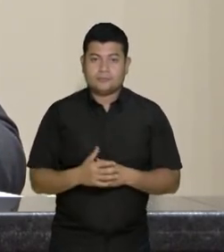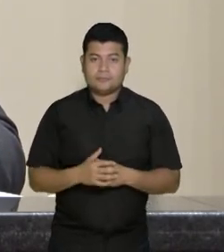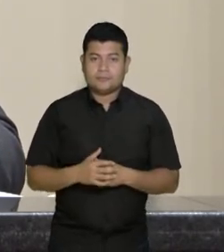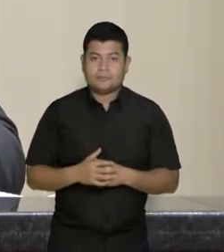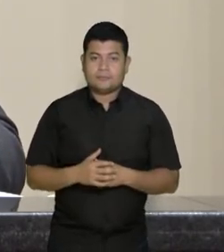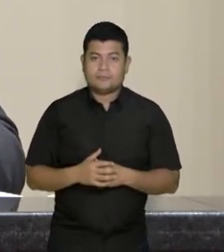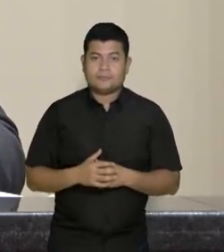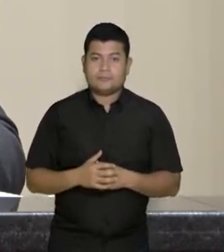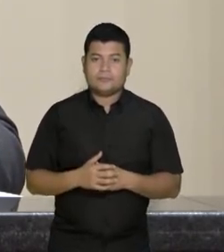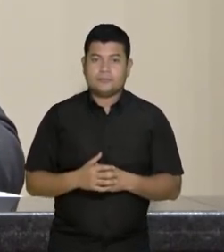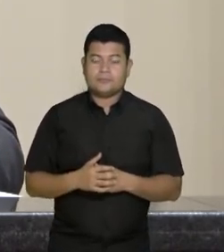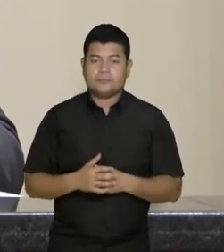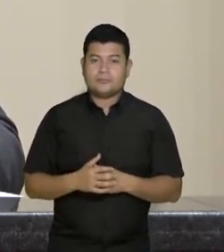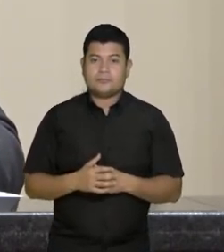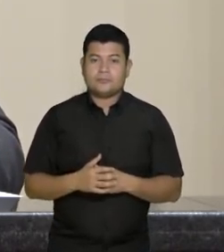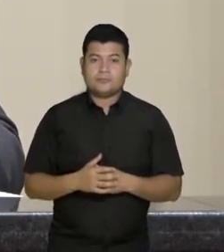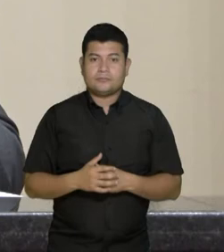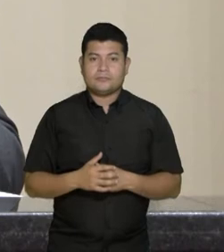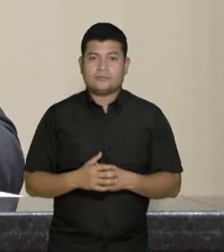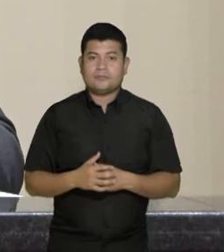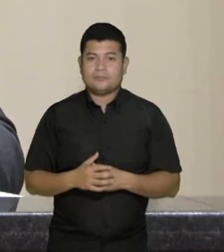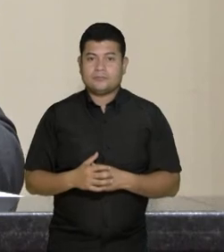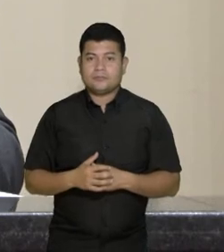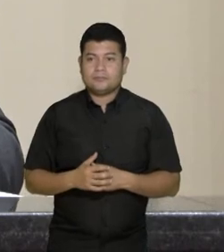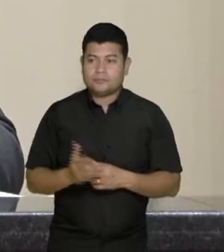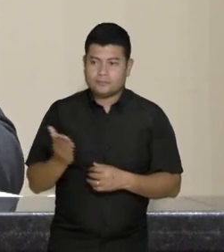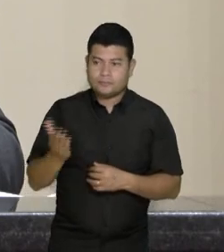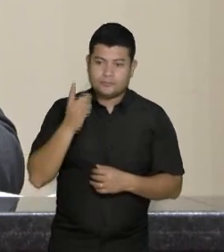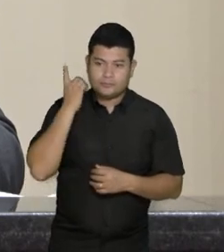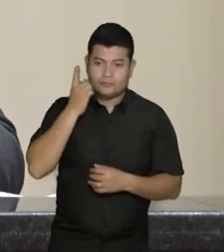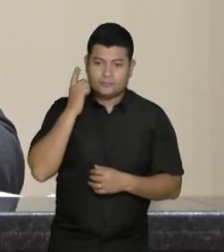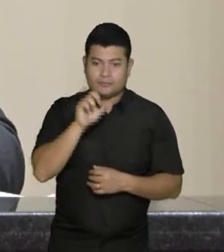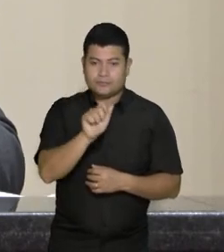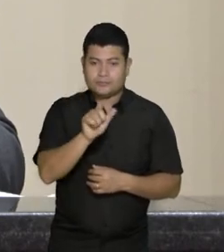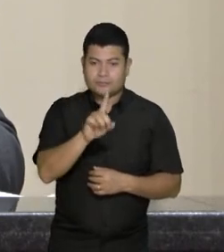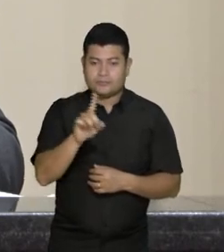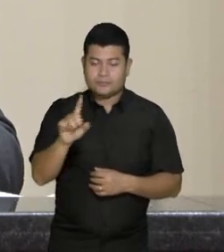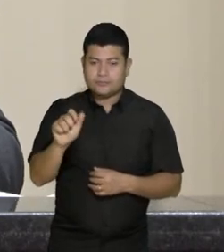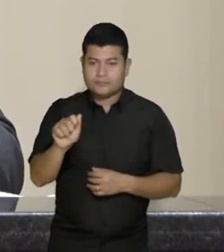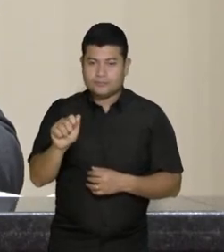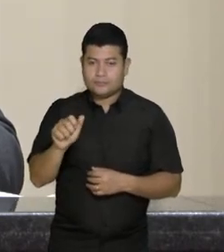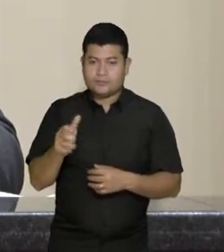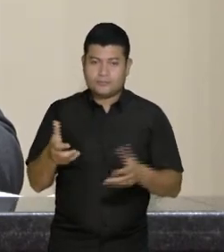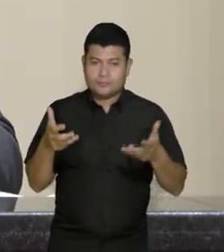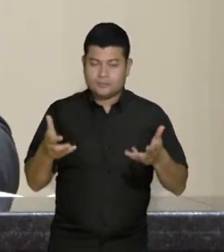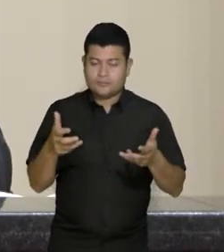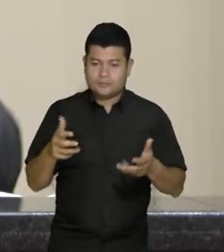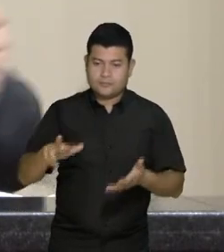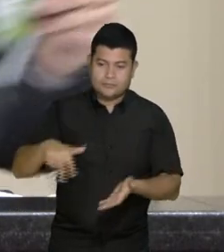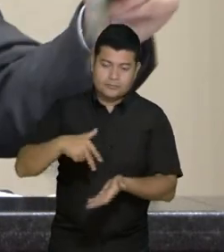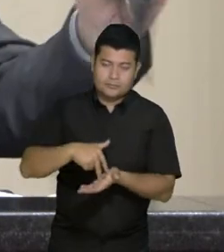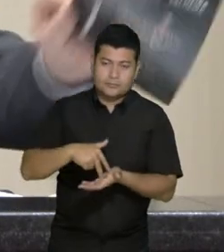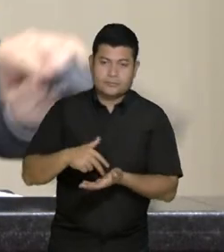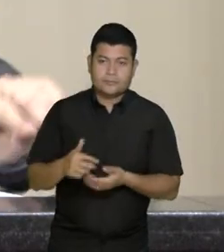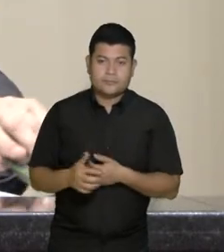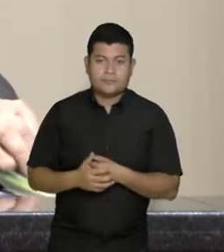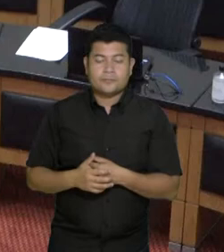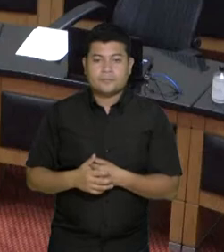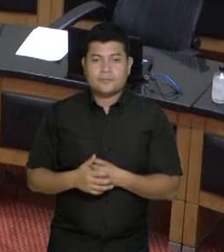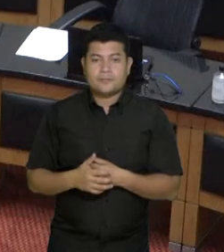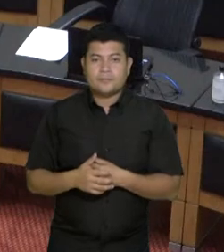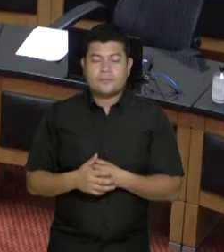da prefeita encerrar, é a vez que a deputada Ada De Luca também quer fazer uso da palavra. Boa tarde,